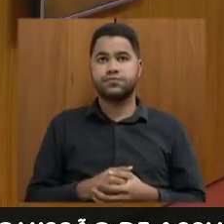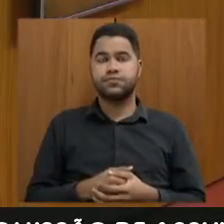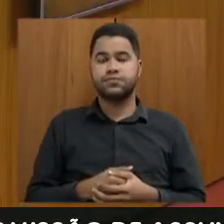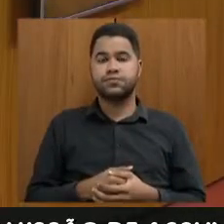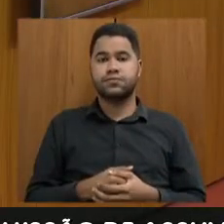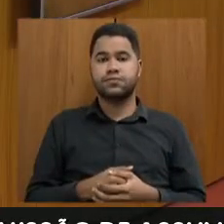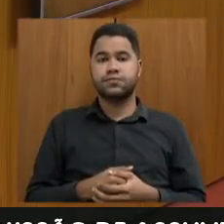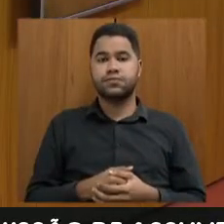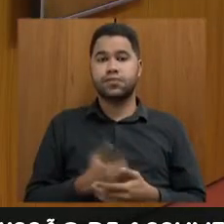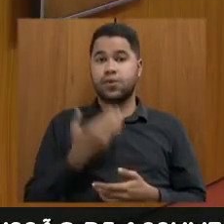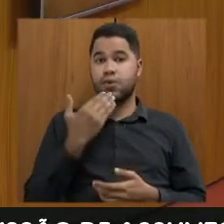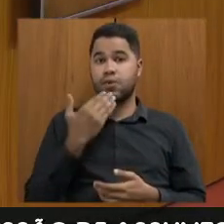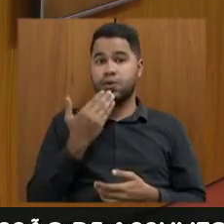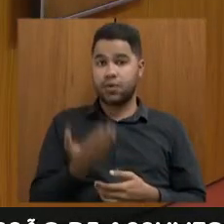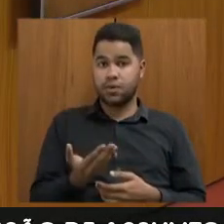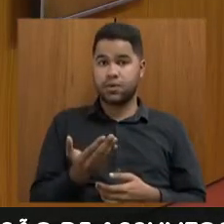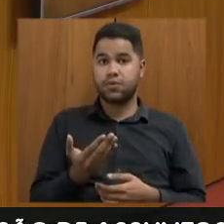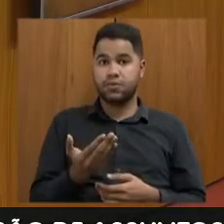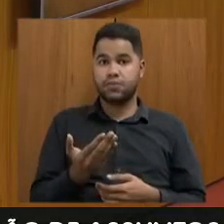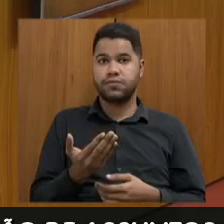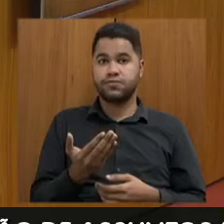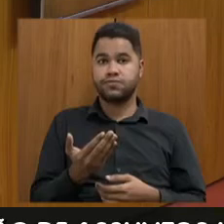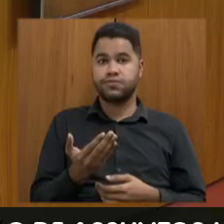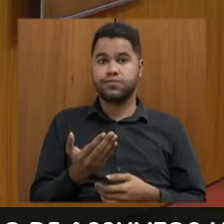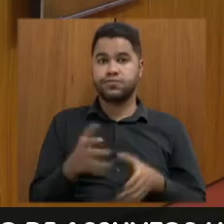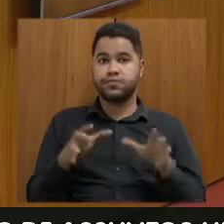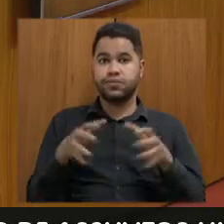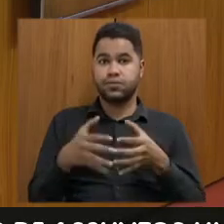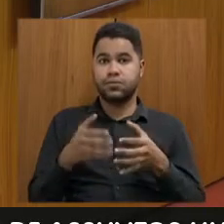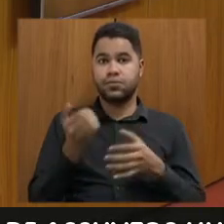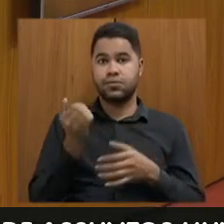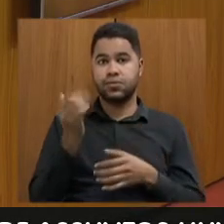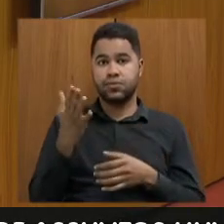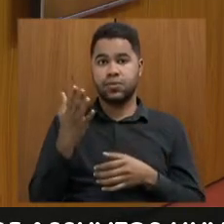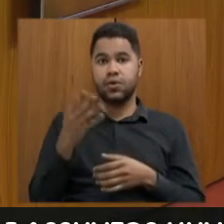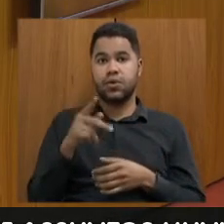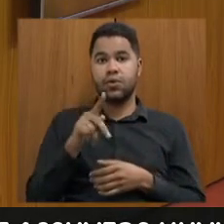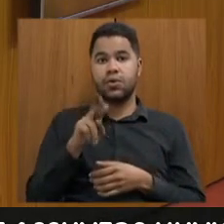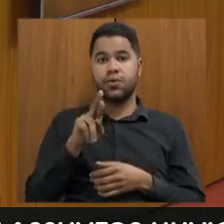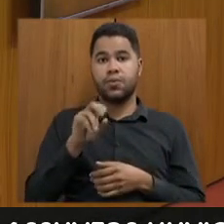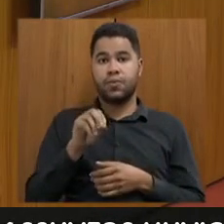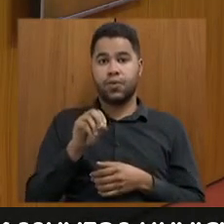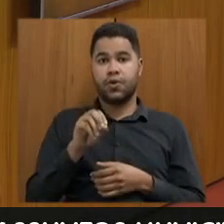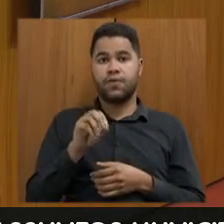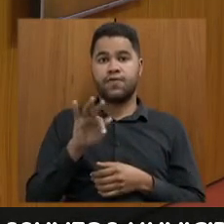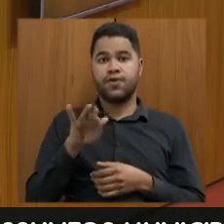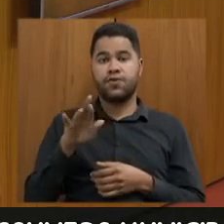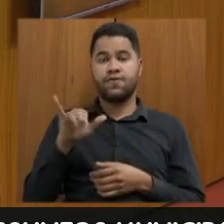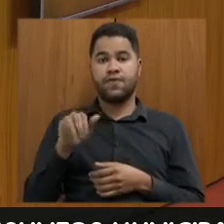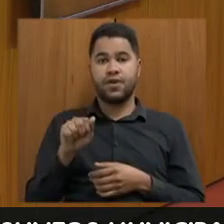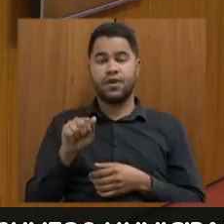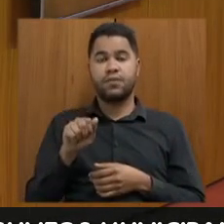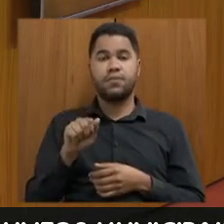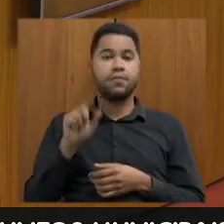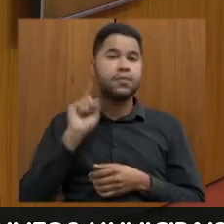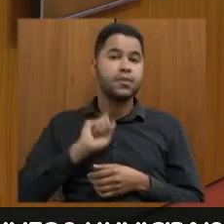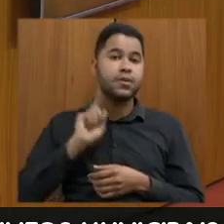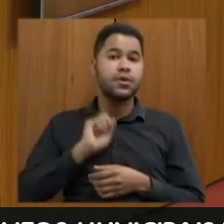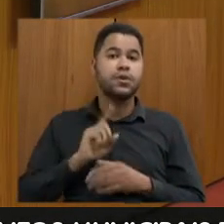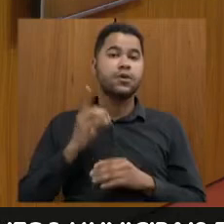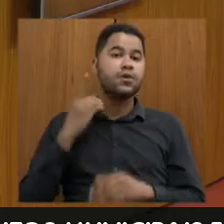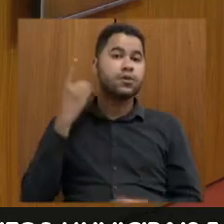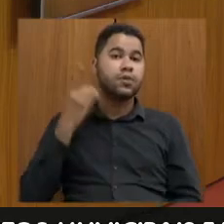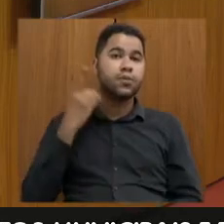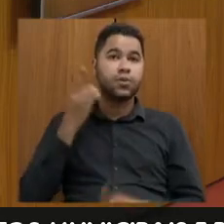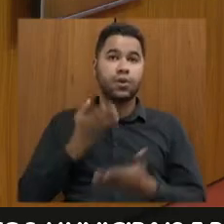e os requerimentos pela comissão extraordinária pro ferrovias mineiras os deputados que